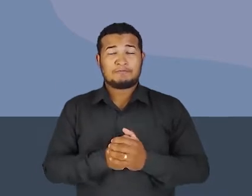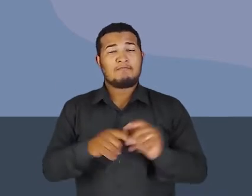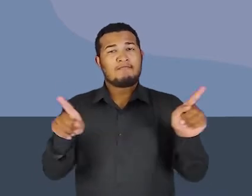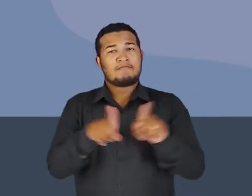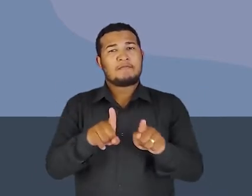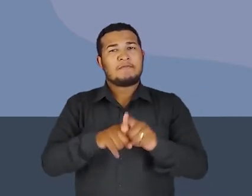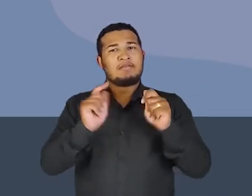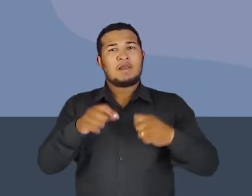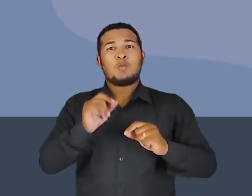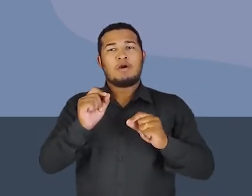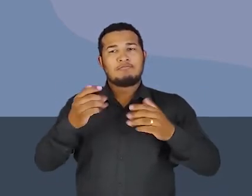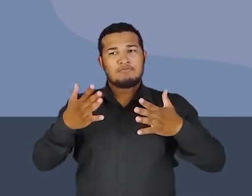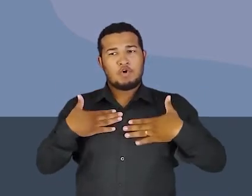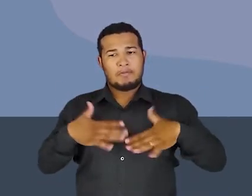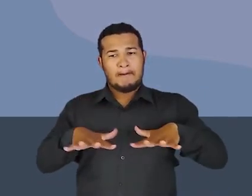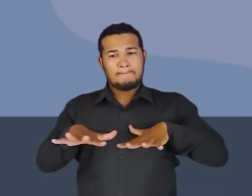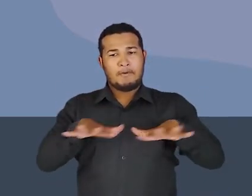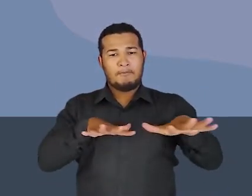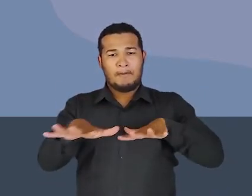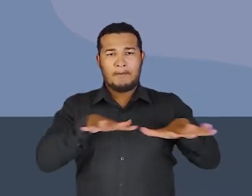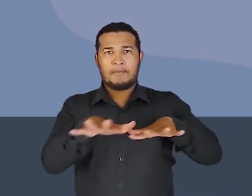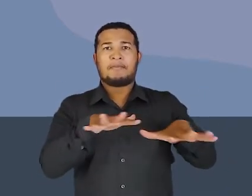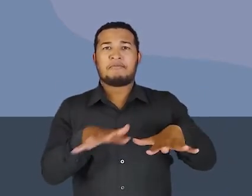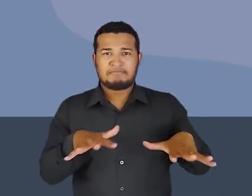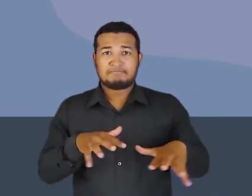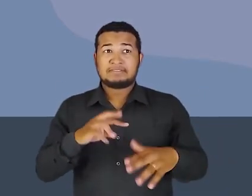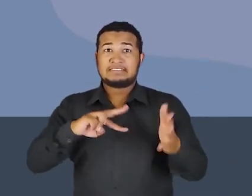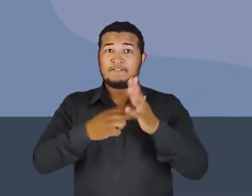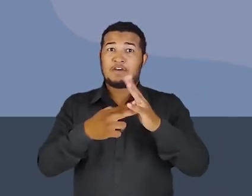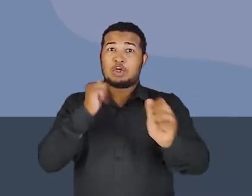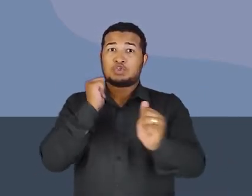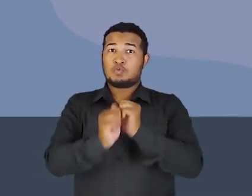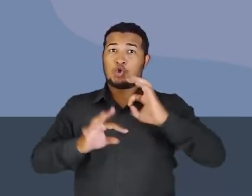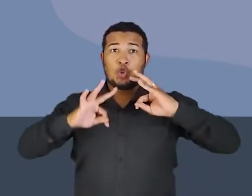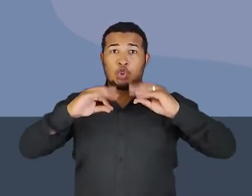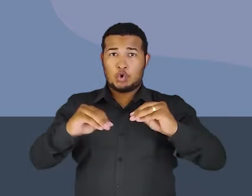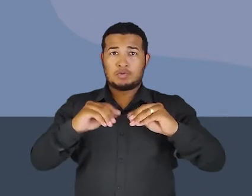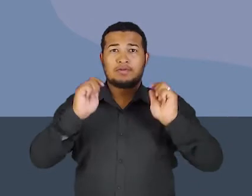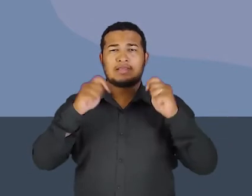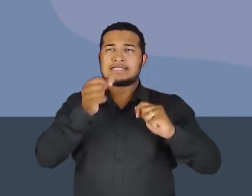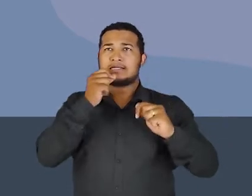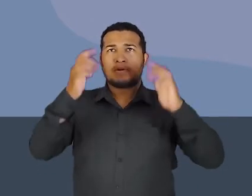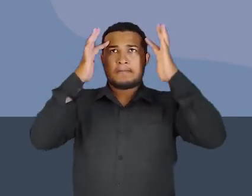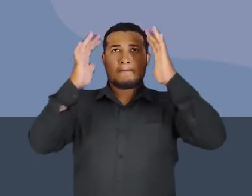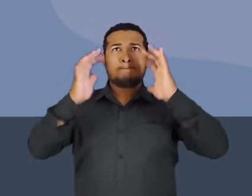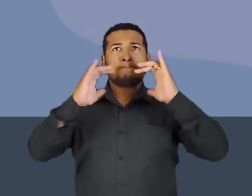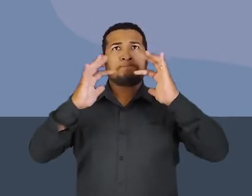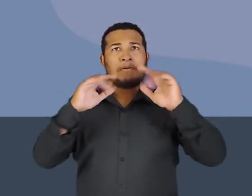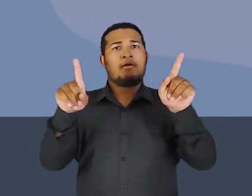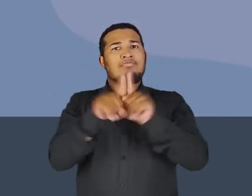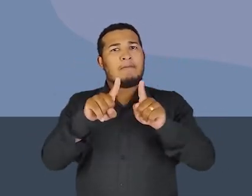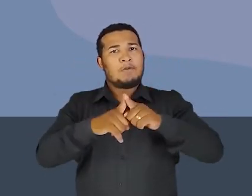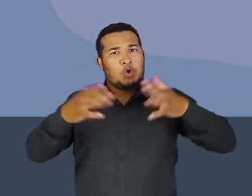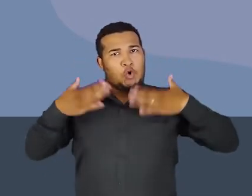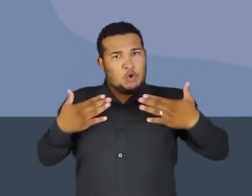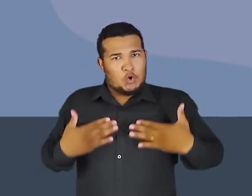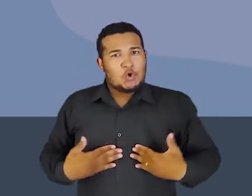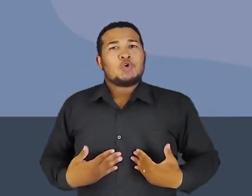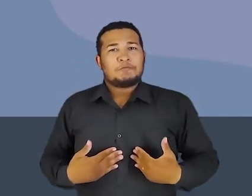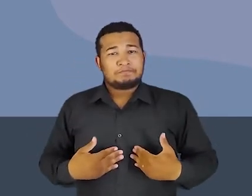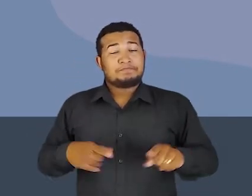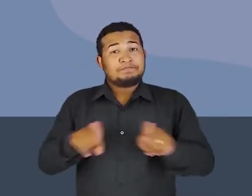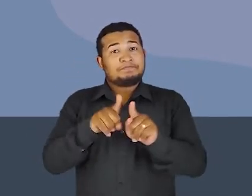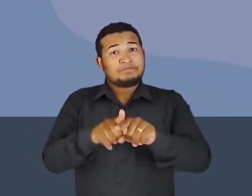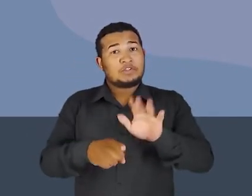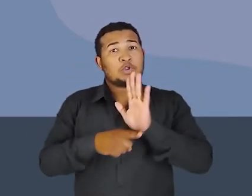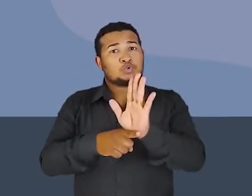a coordenação motora. Esse é um esporte completo que trabalha tanto aspectos mentais como corporais, ajudando inclusive a